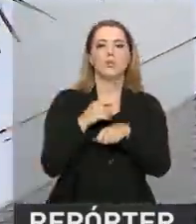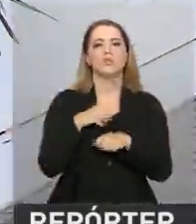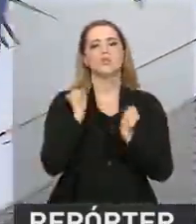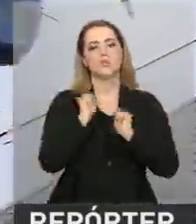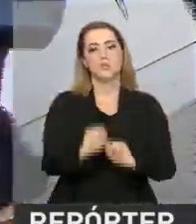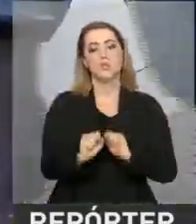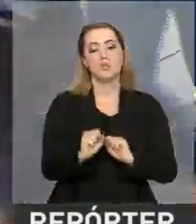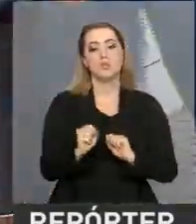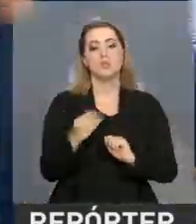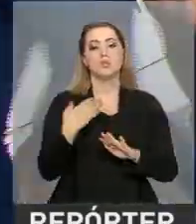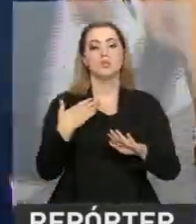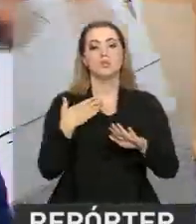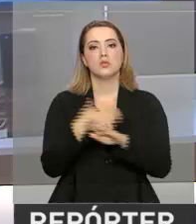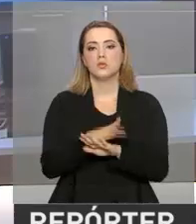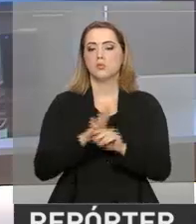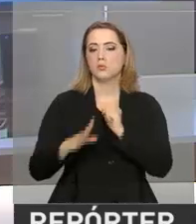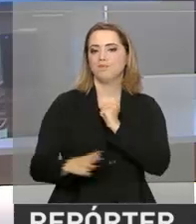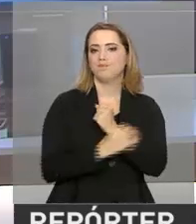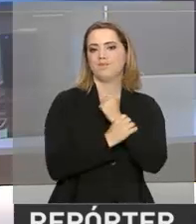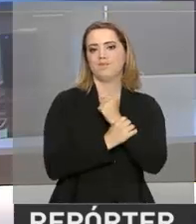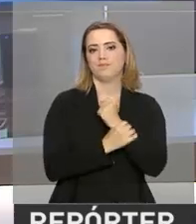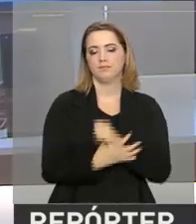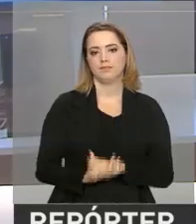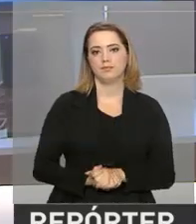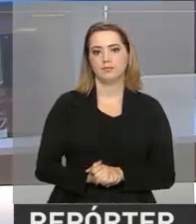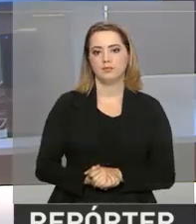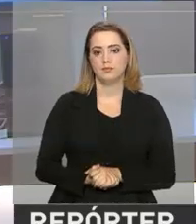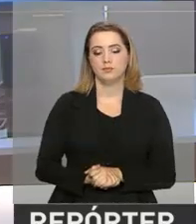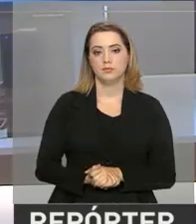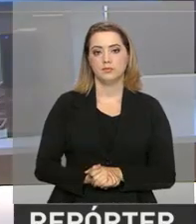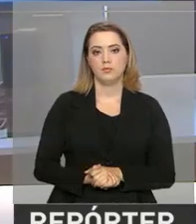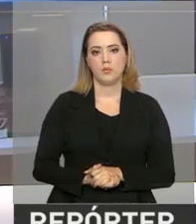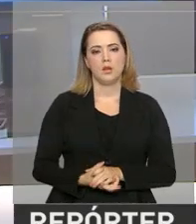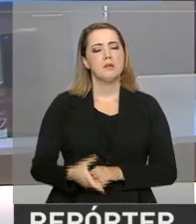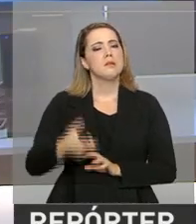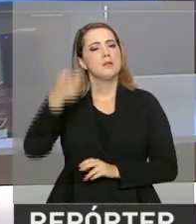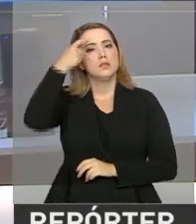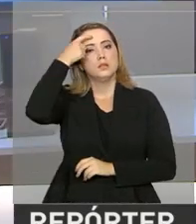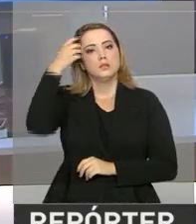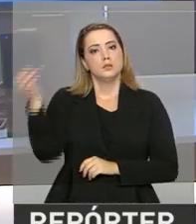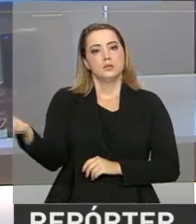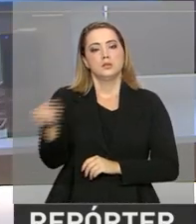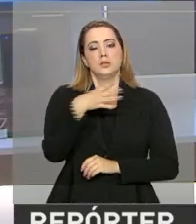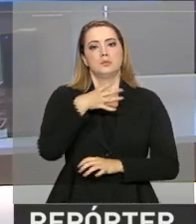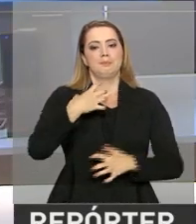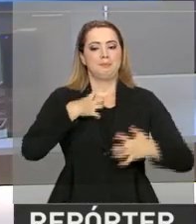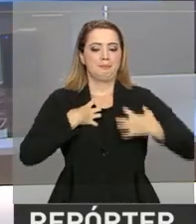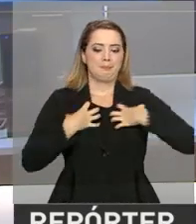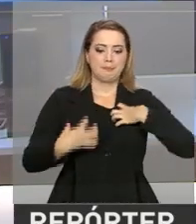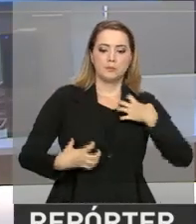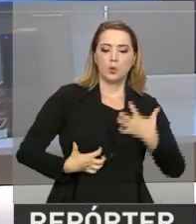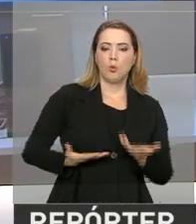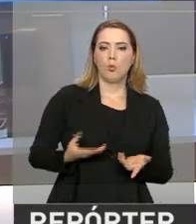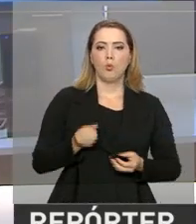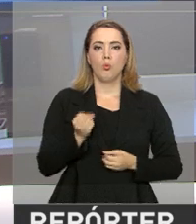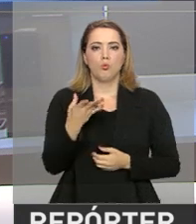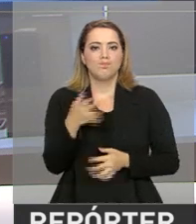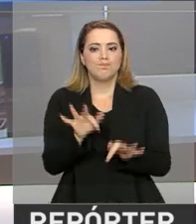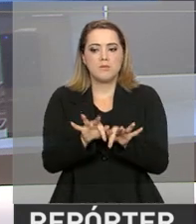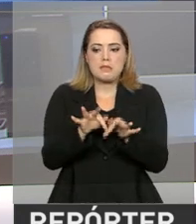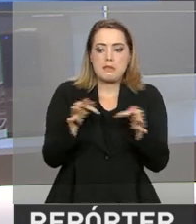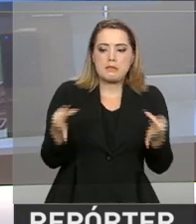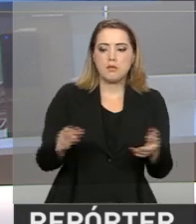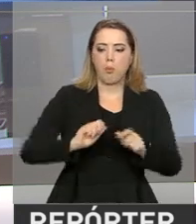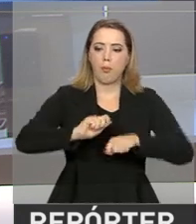eu tenho como ficar segura entender os novos limites do corpo e reaprender atividades simples Como